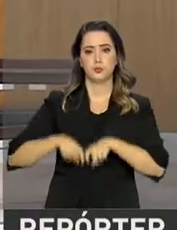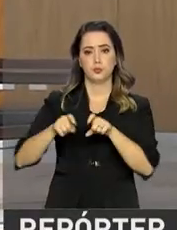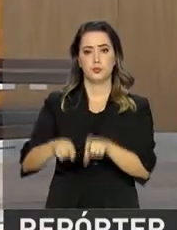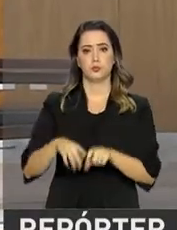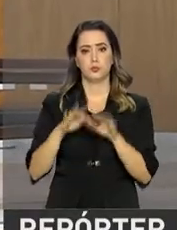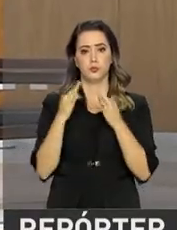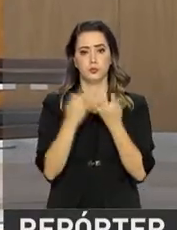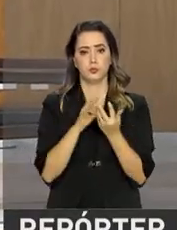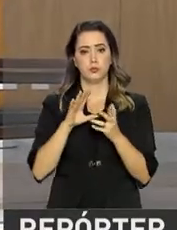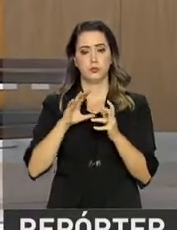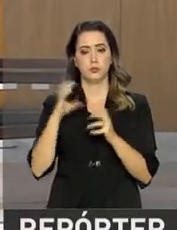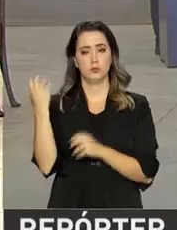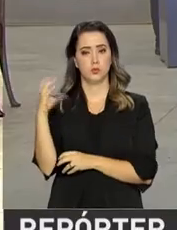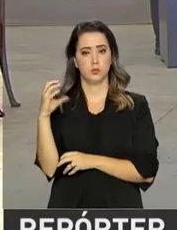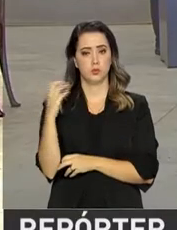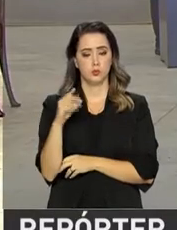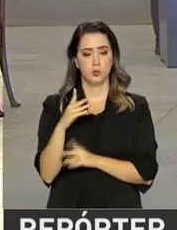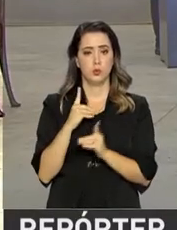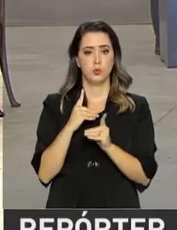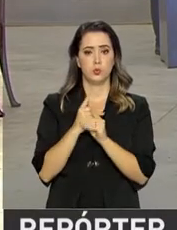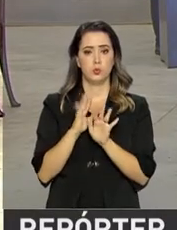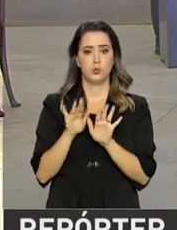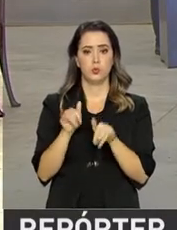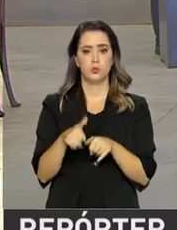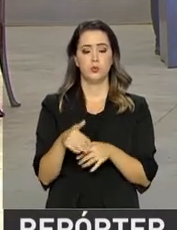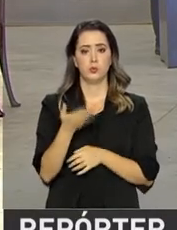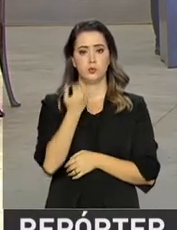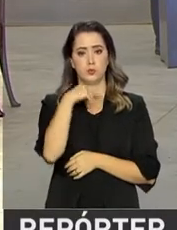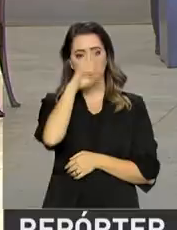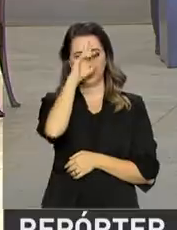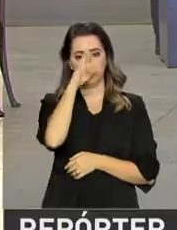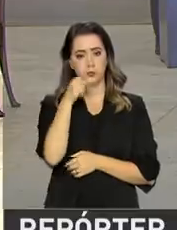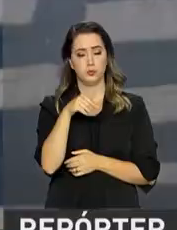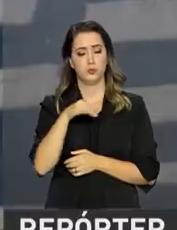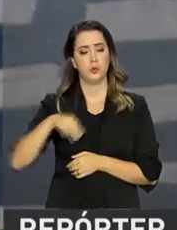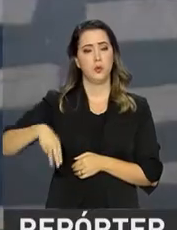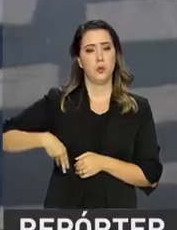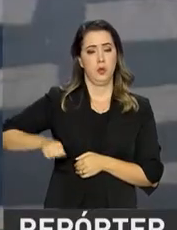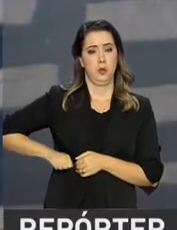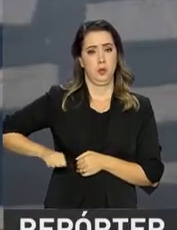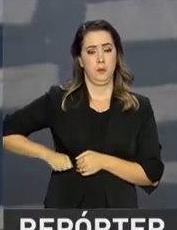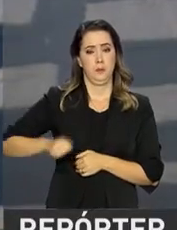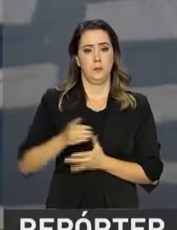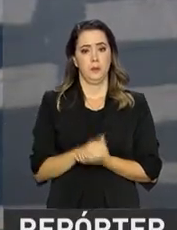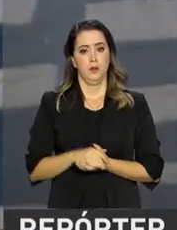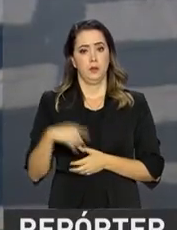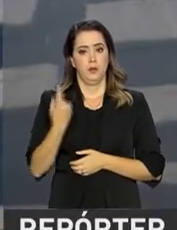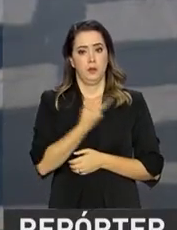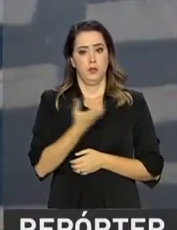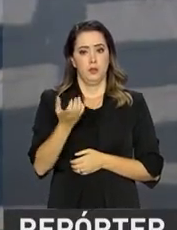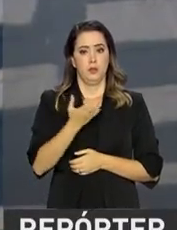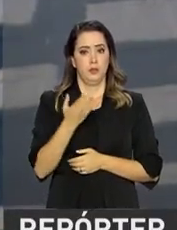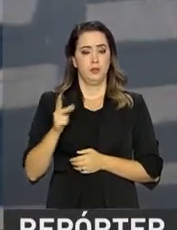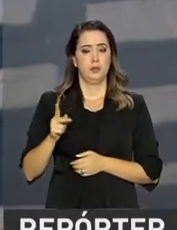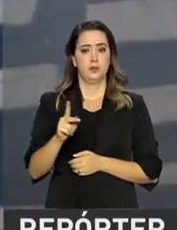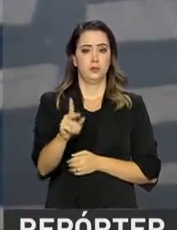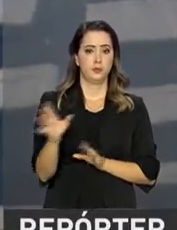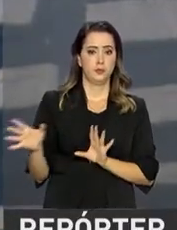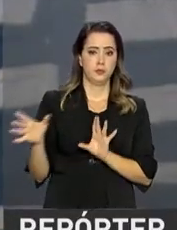na Colômbia. O encontro terminou com um almoço no Palácio do Itamaraty. Nós queremos cada vez ser